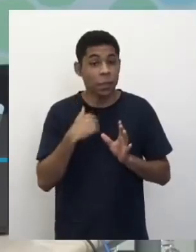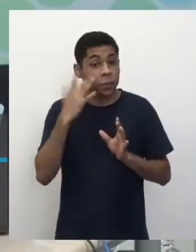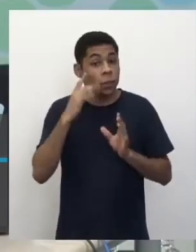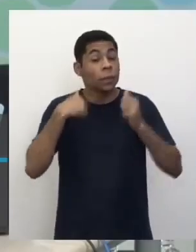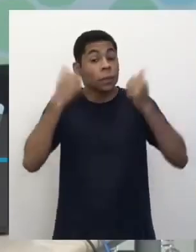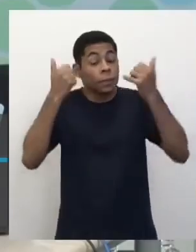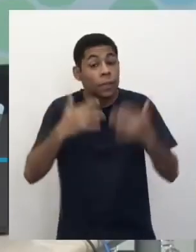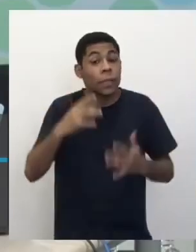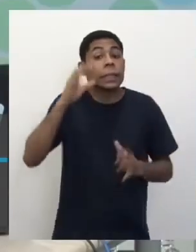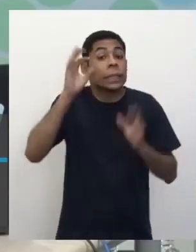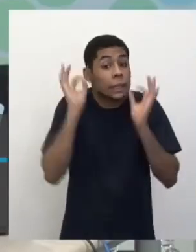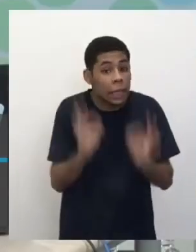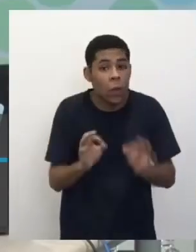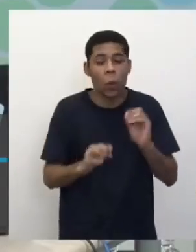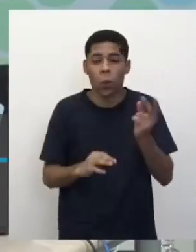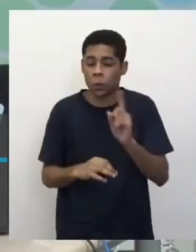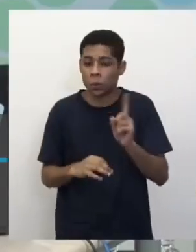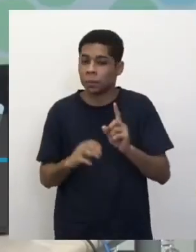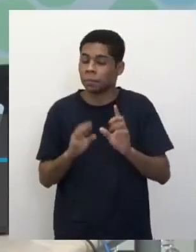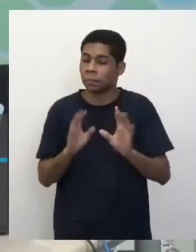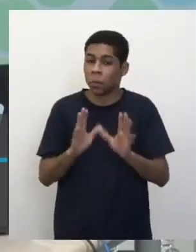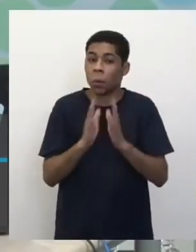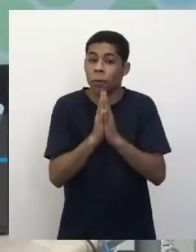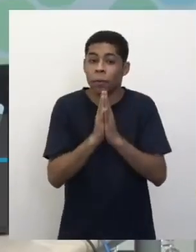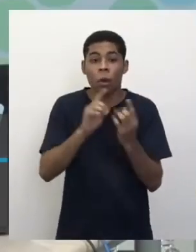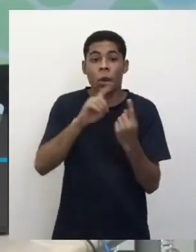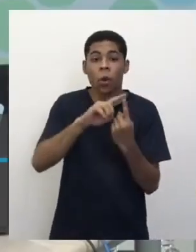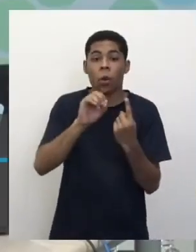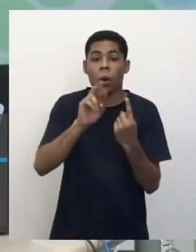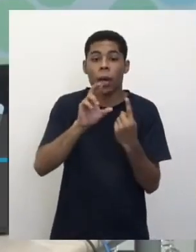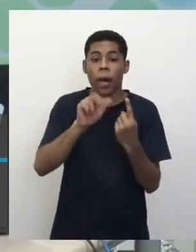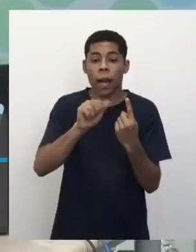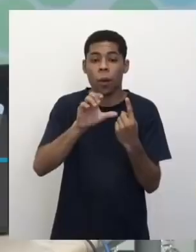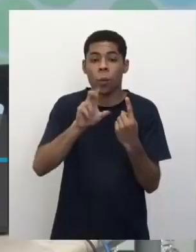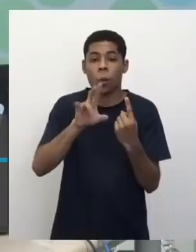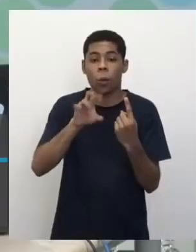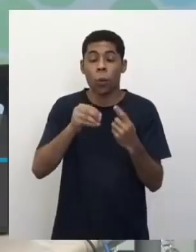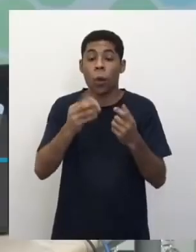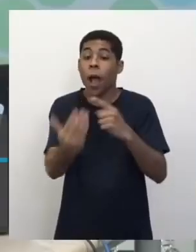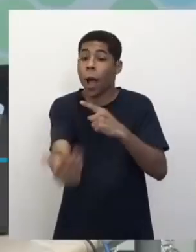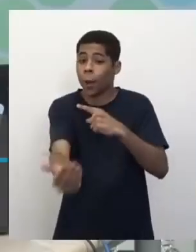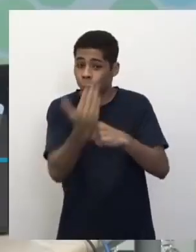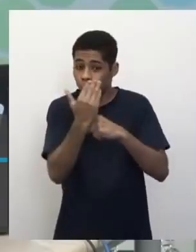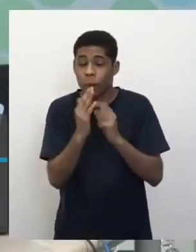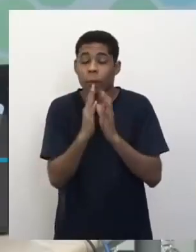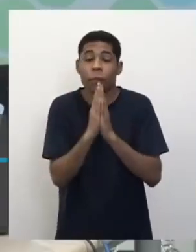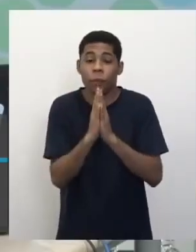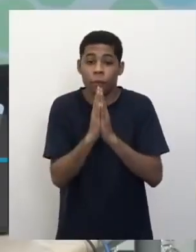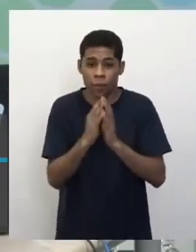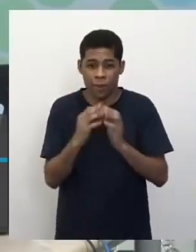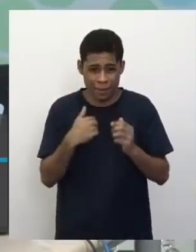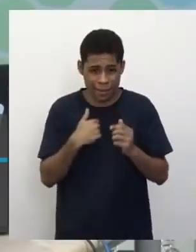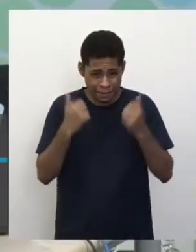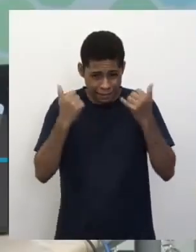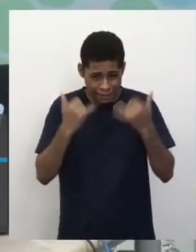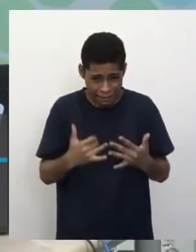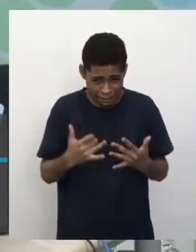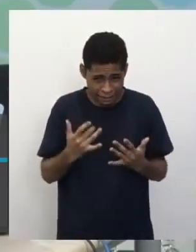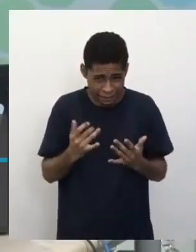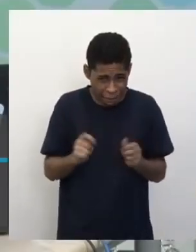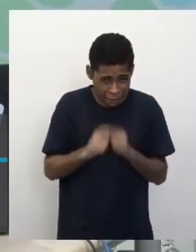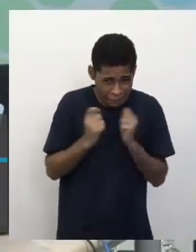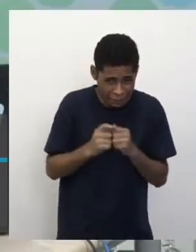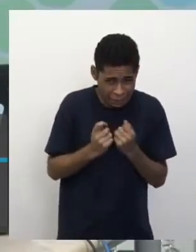certo isso. Oráculo, por favor, me ajude. O que podemos dizer sobre circuito? Falei besteira? Não,